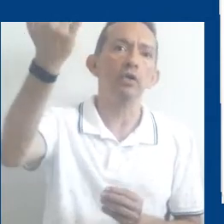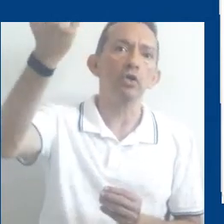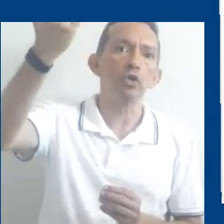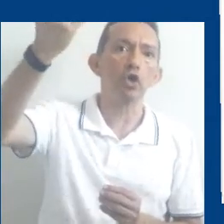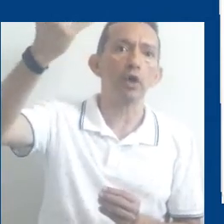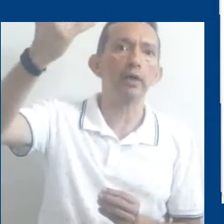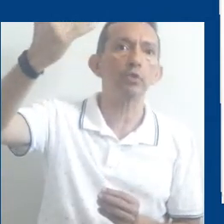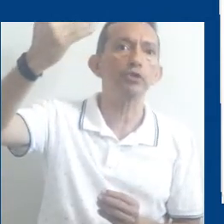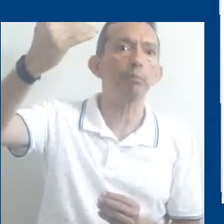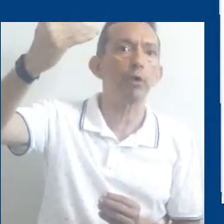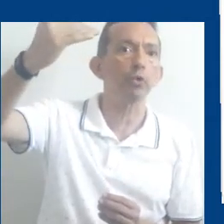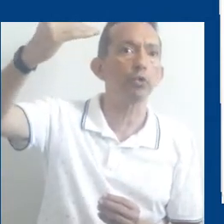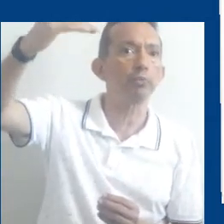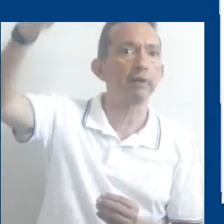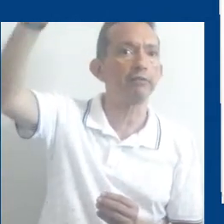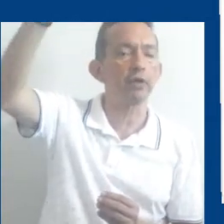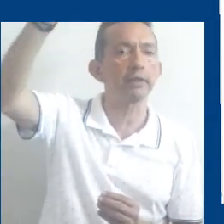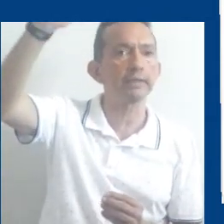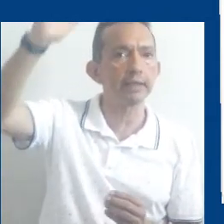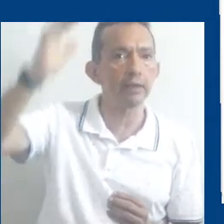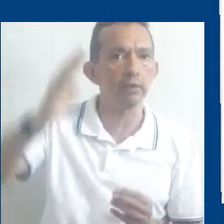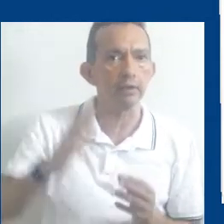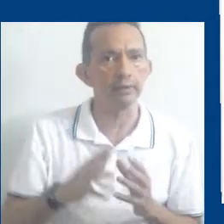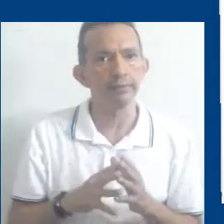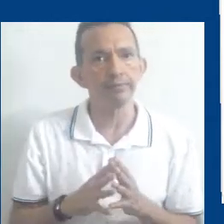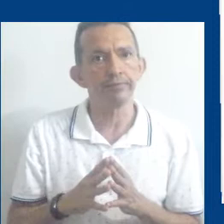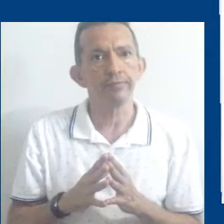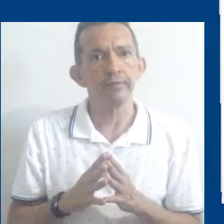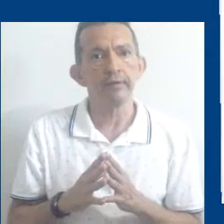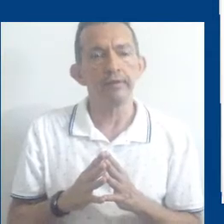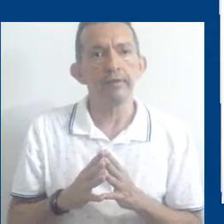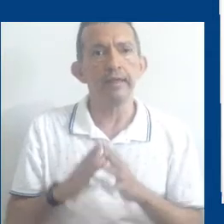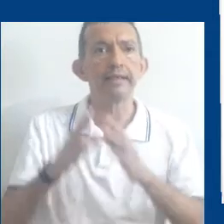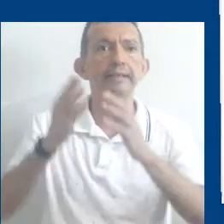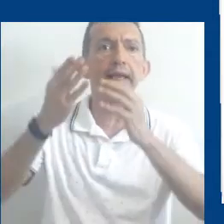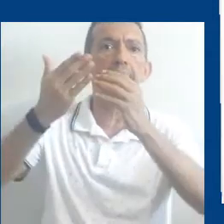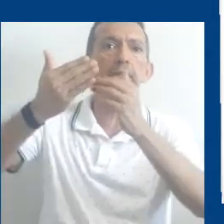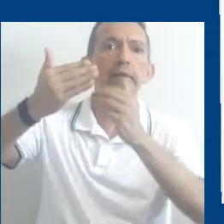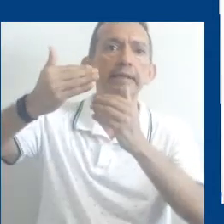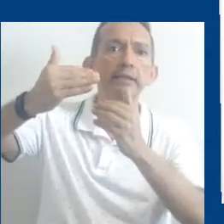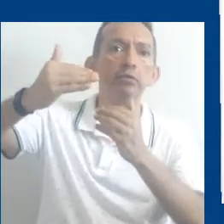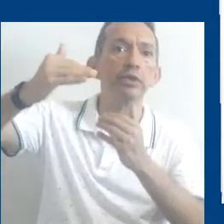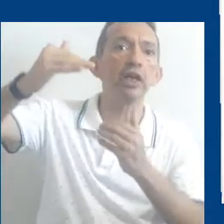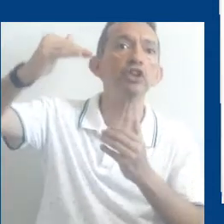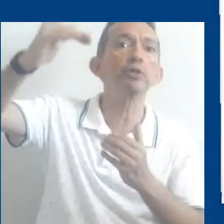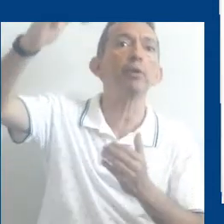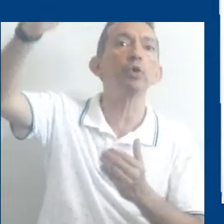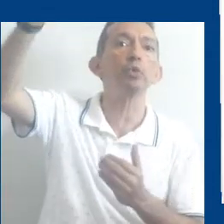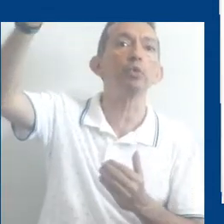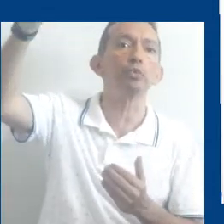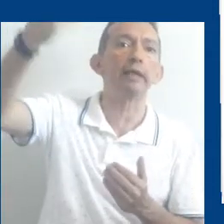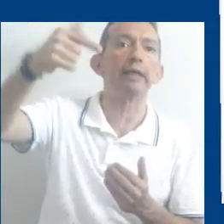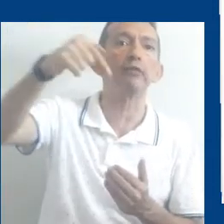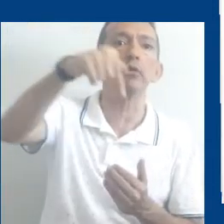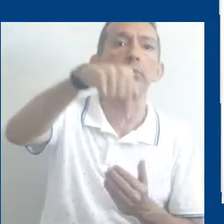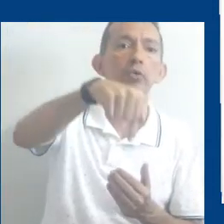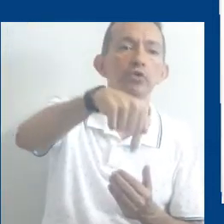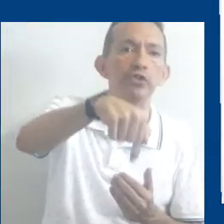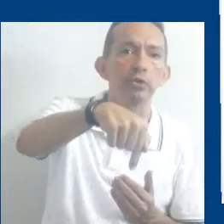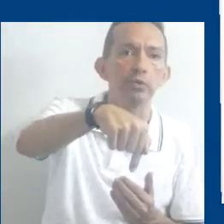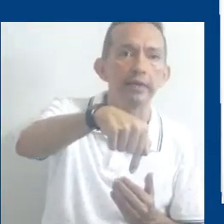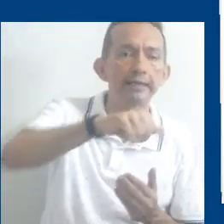abrem, jogando o seu produto para fora da célula. E essa eliminação deste produto, daquilo que